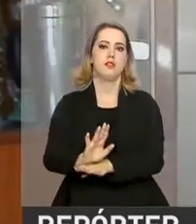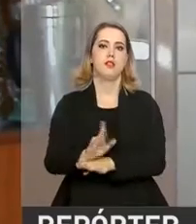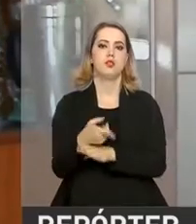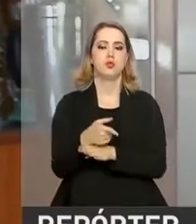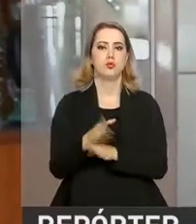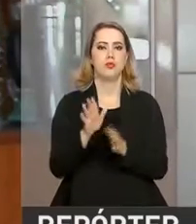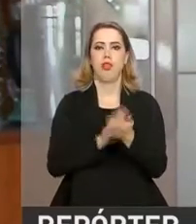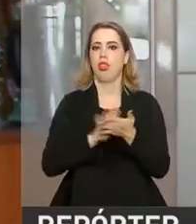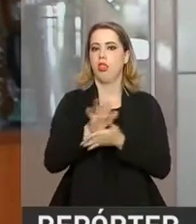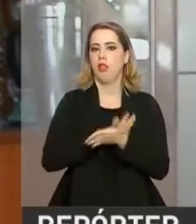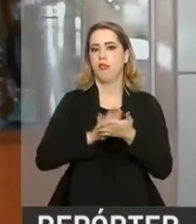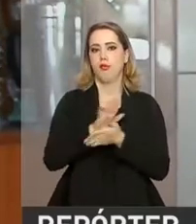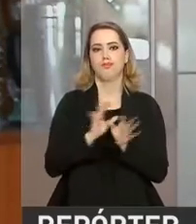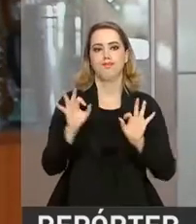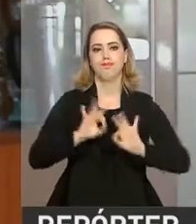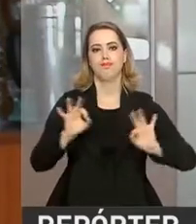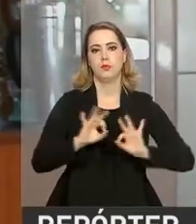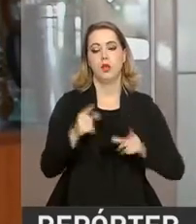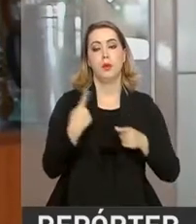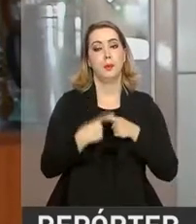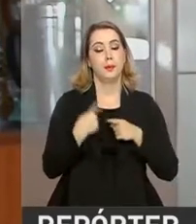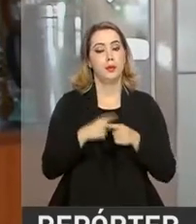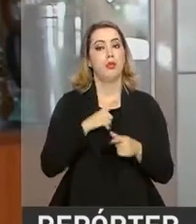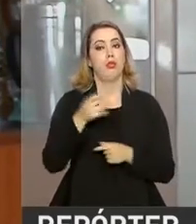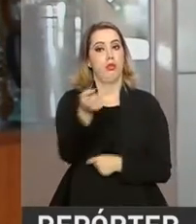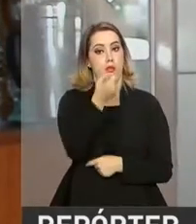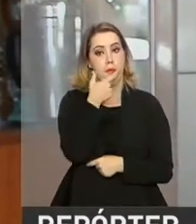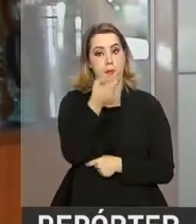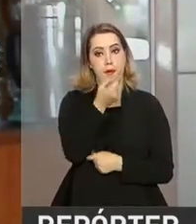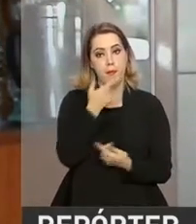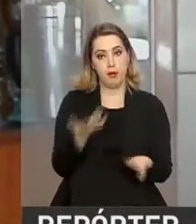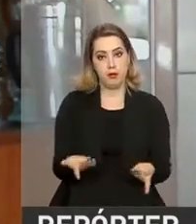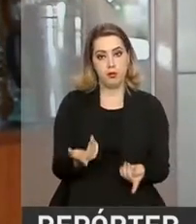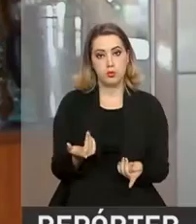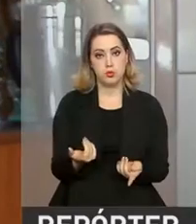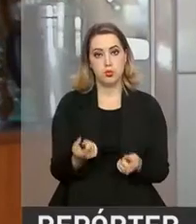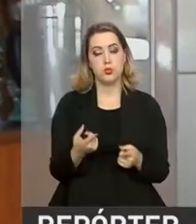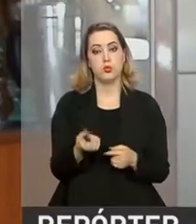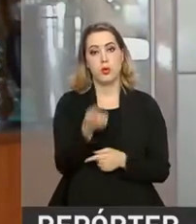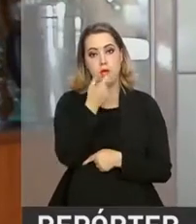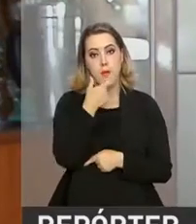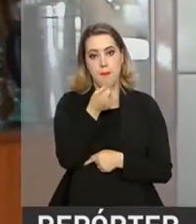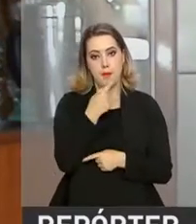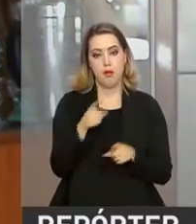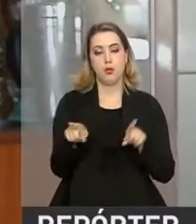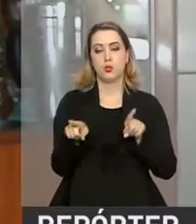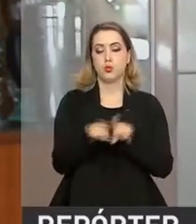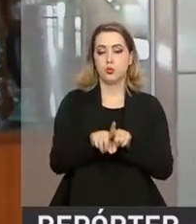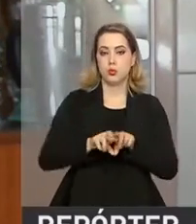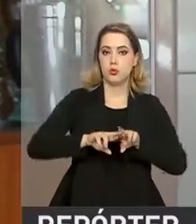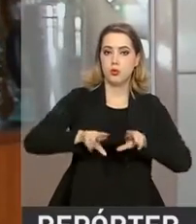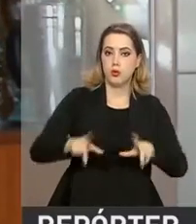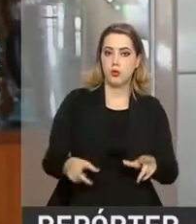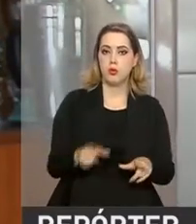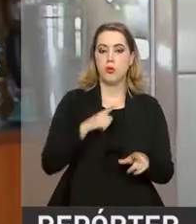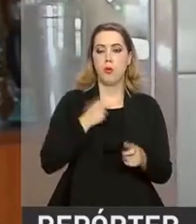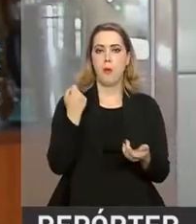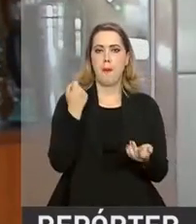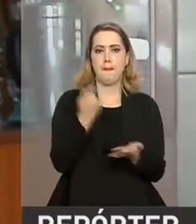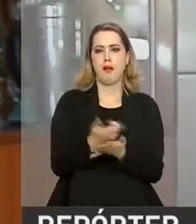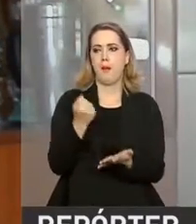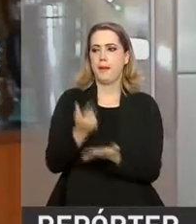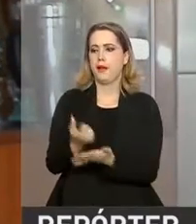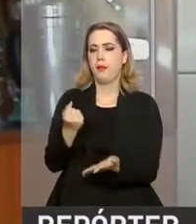litro de leite ajuda totalmente que tem medicação que o mesmo você faz pelo plano de saúde você tem medicações que você gasta